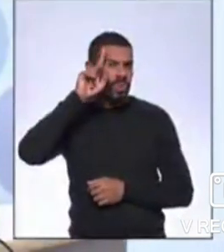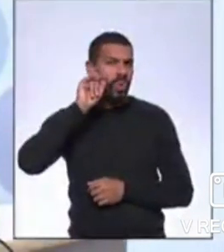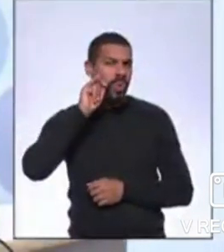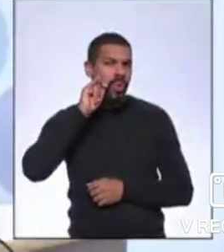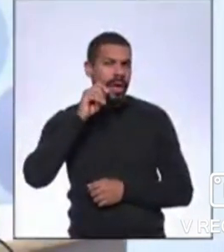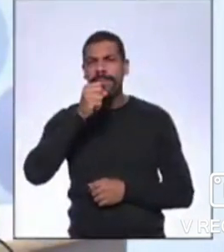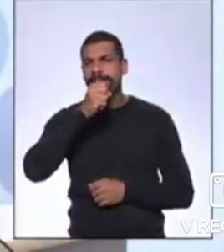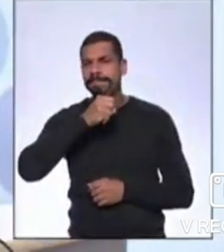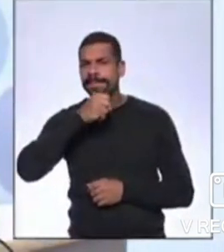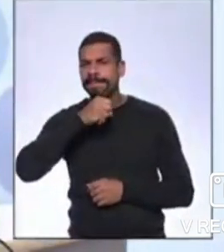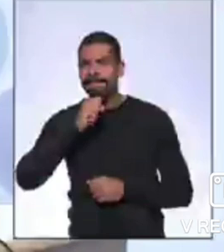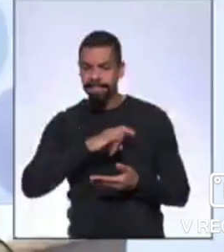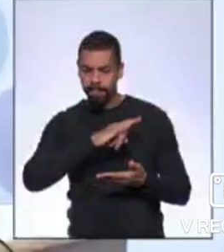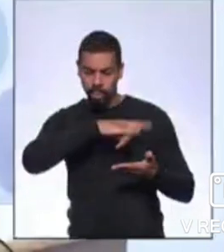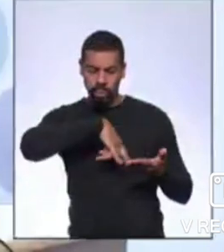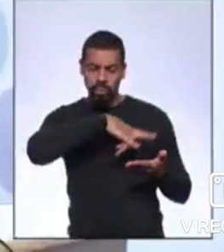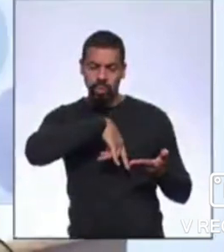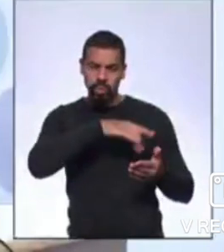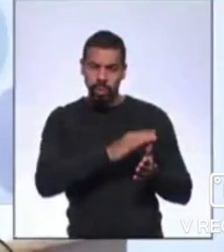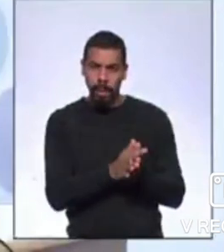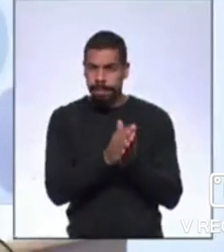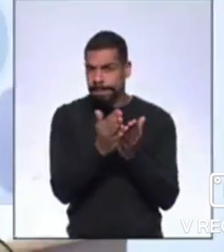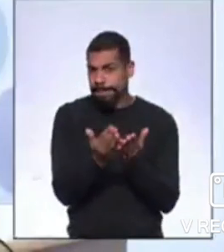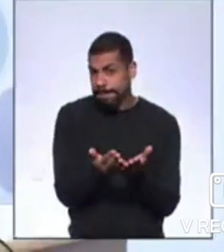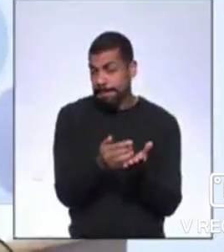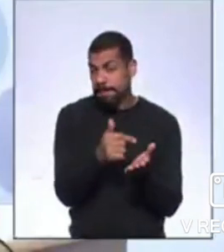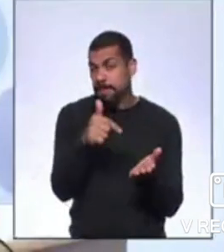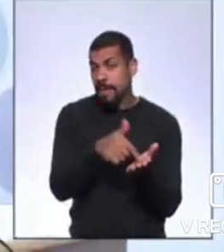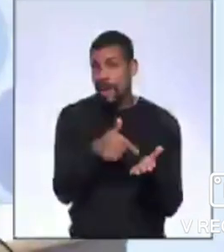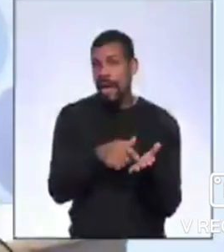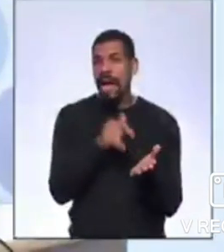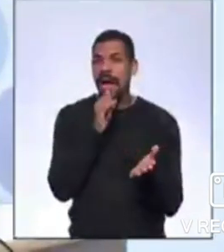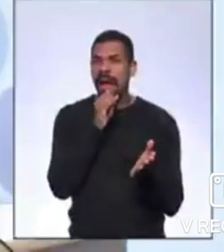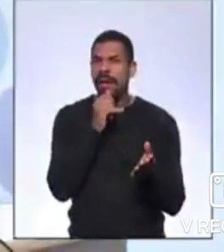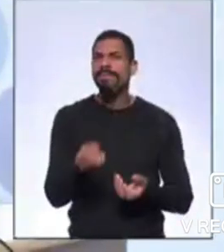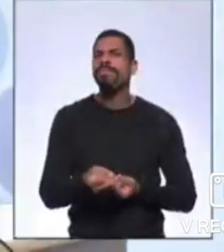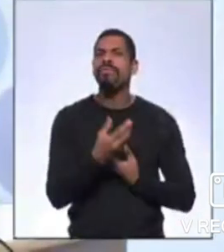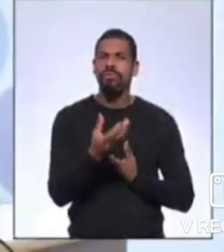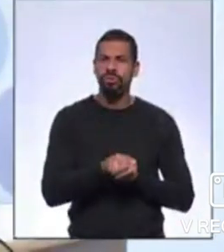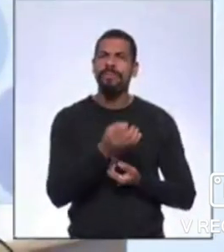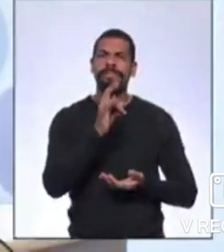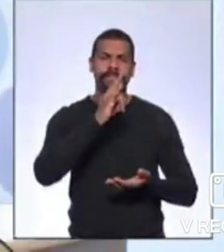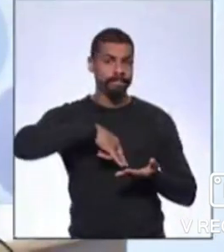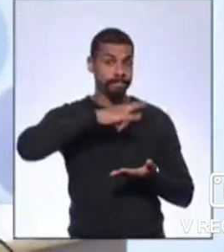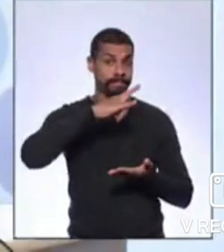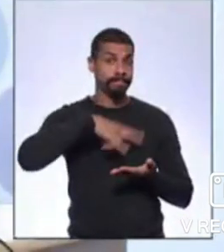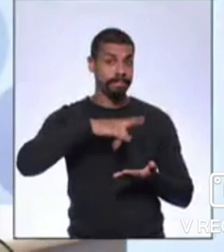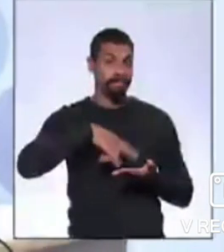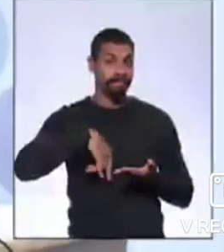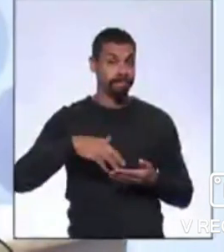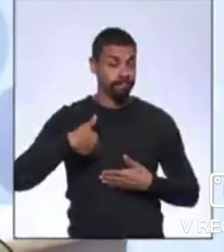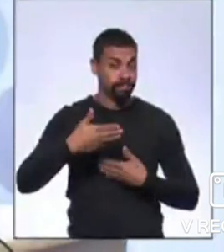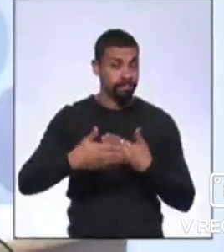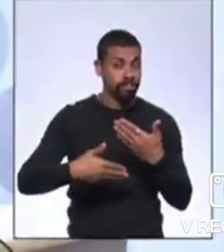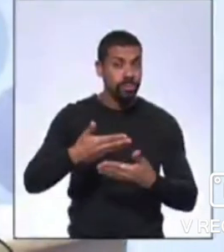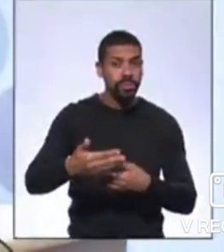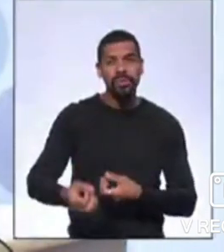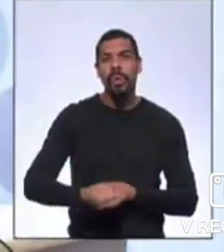Antigo Testamento é uma fonte histórica, uma fonte, é um documento do qual a gente vai